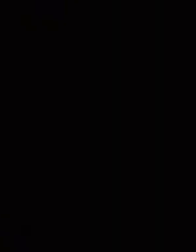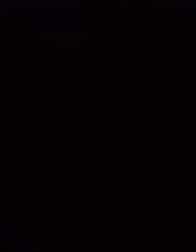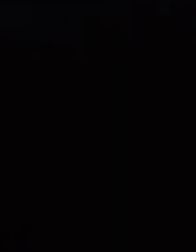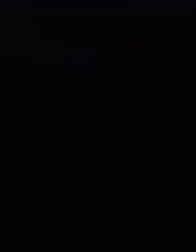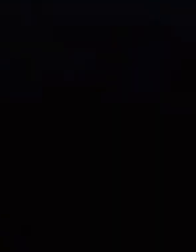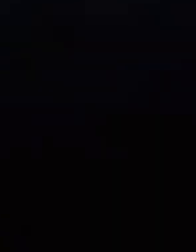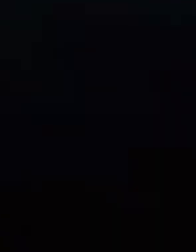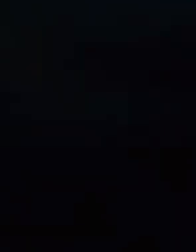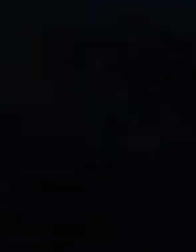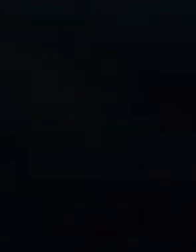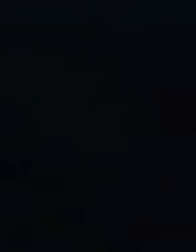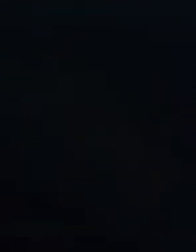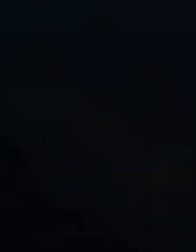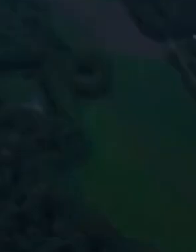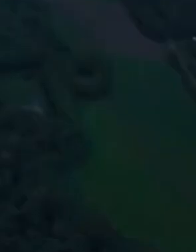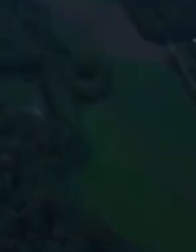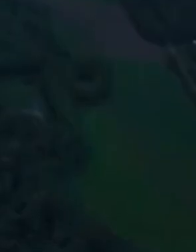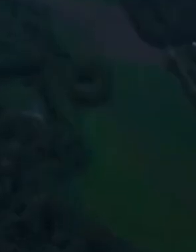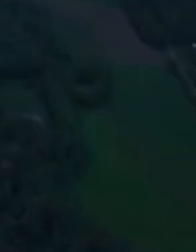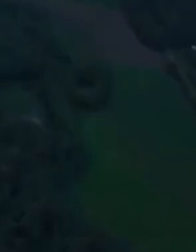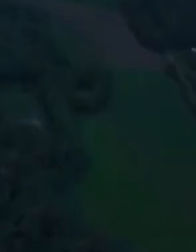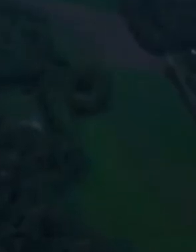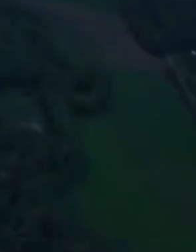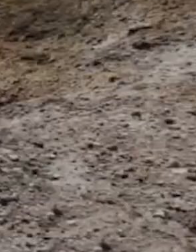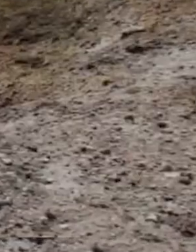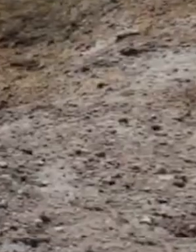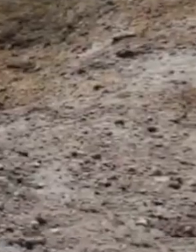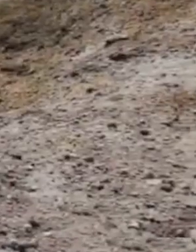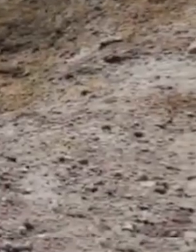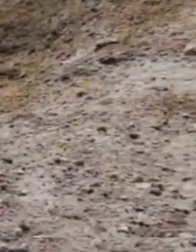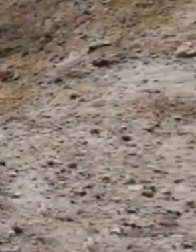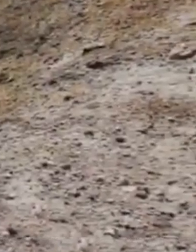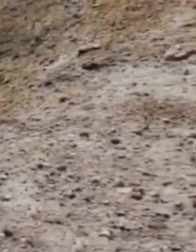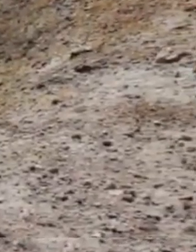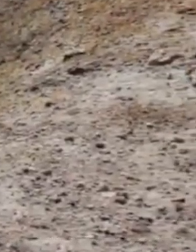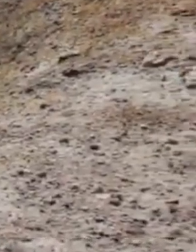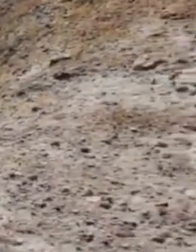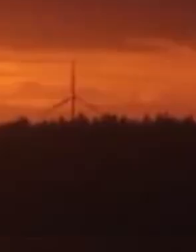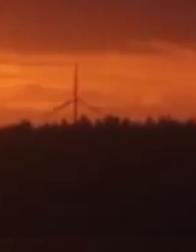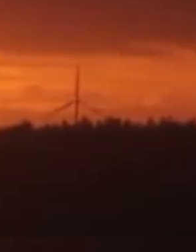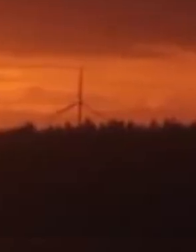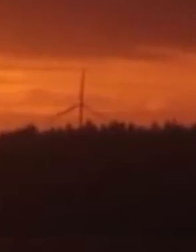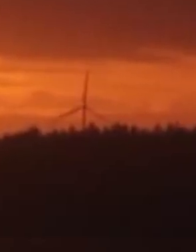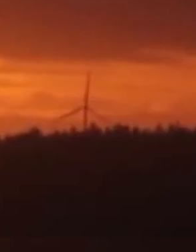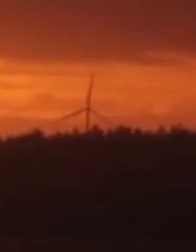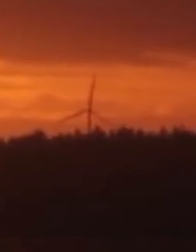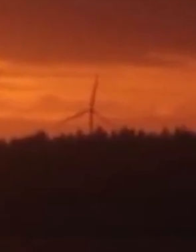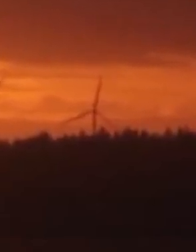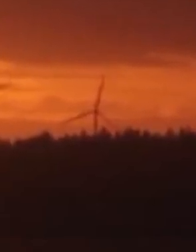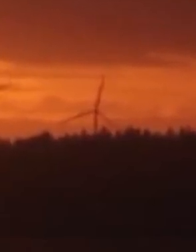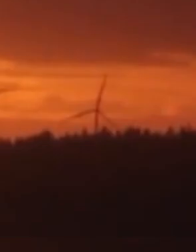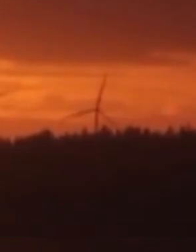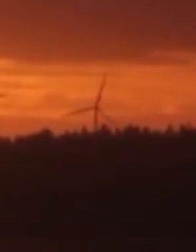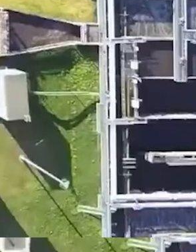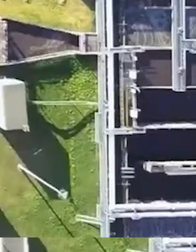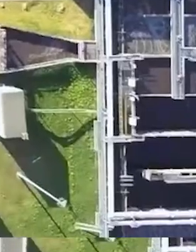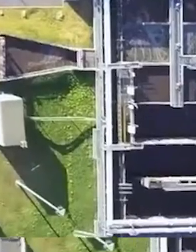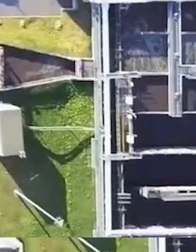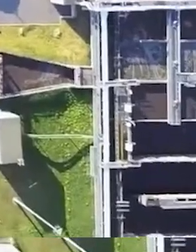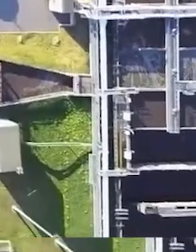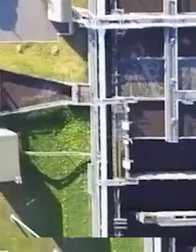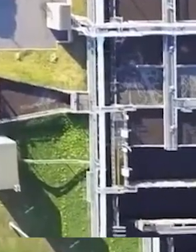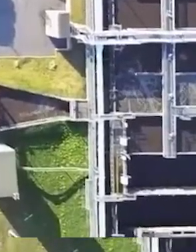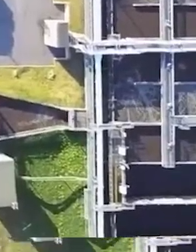O que é energia limpa? Energia limpa é toda energia renovável, que não emite